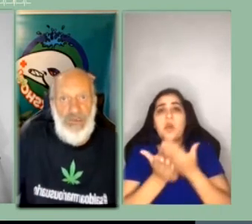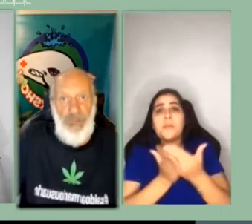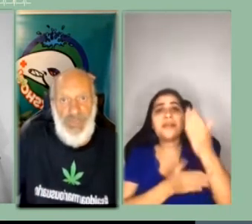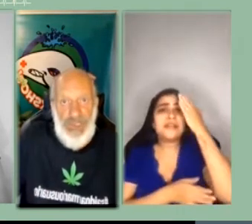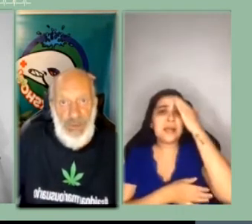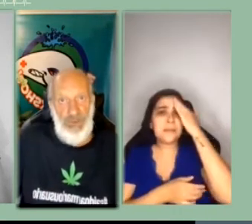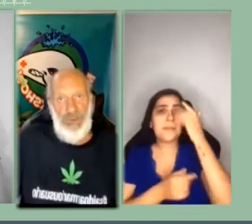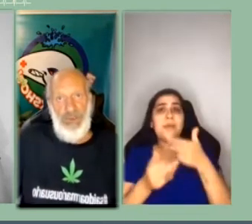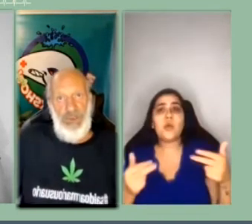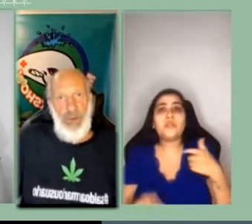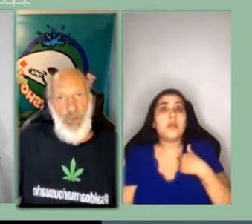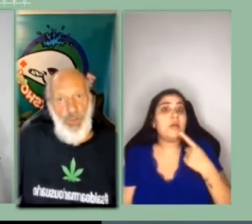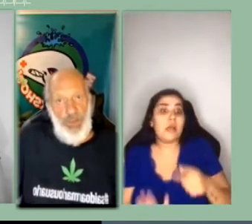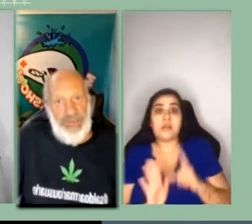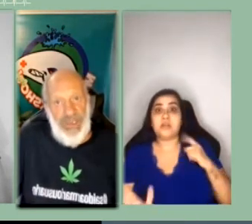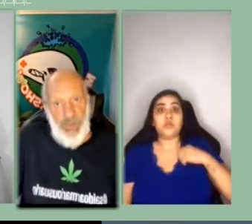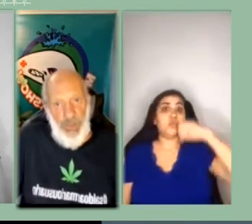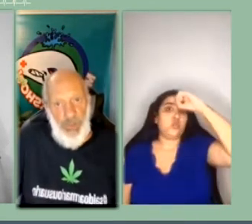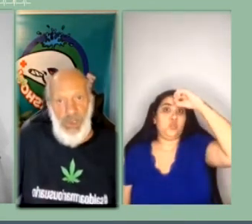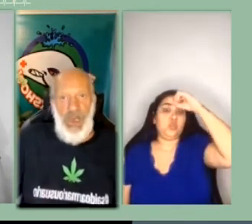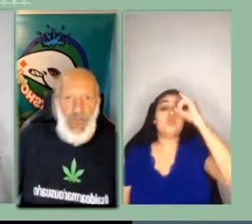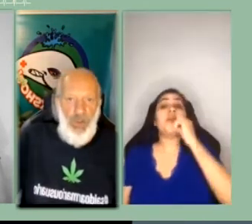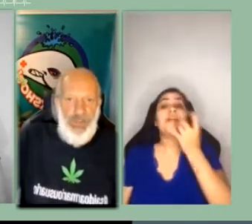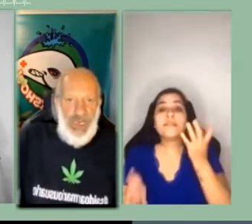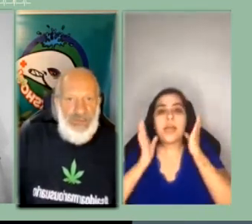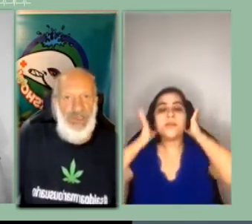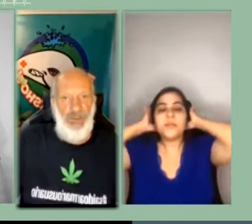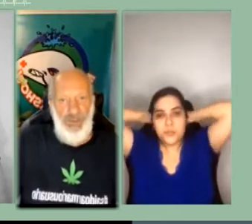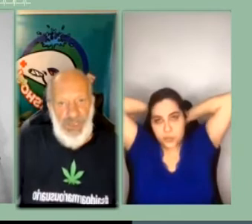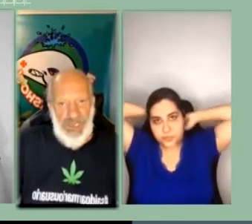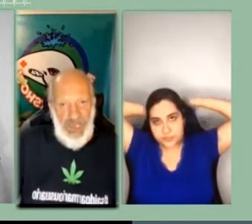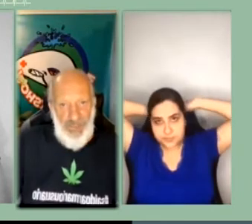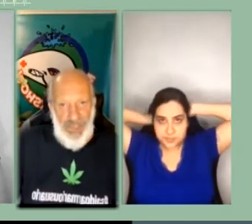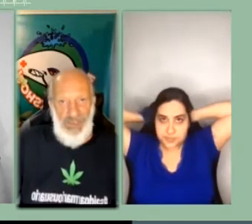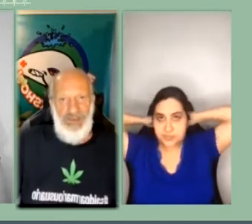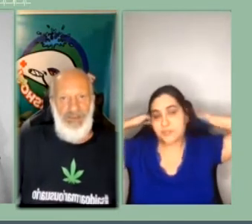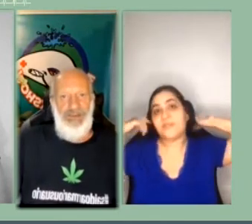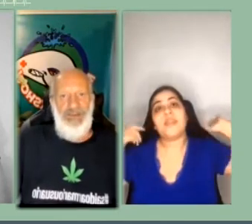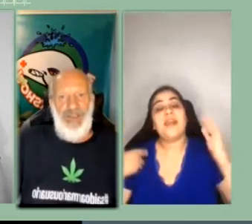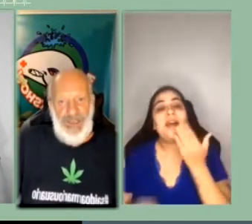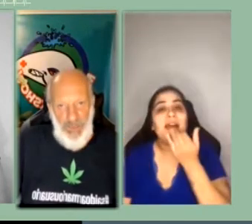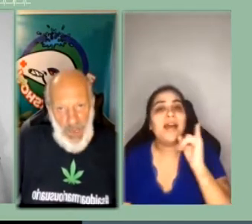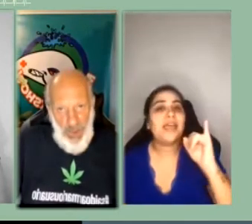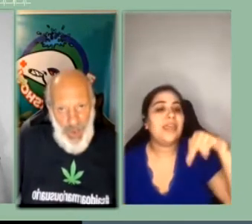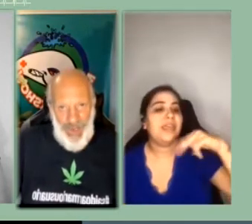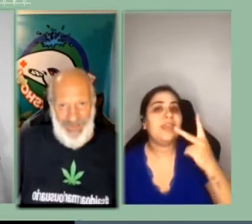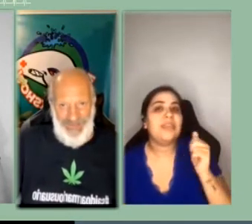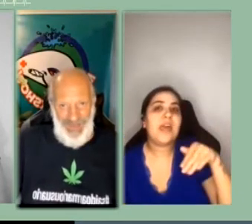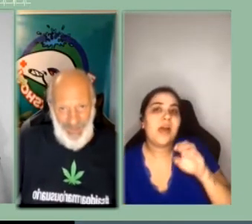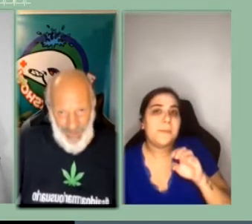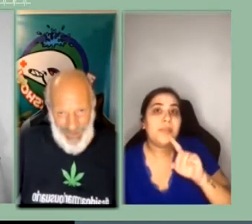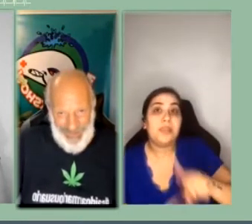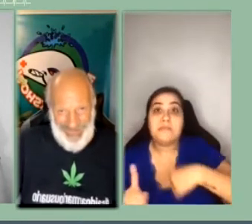não sabiam. Como, por exemplo, a combinação do inhame e da maconha,